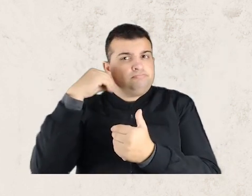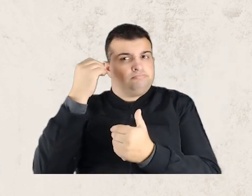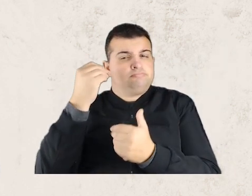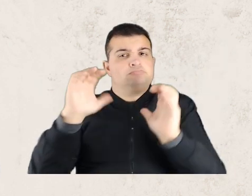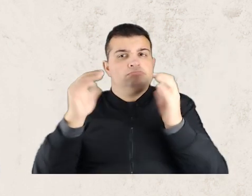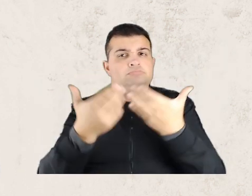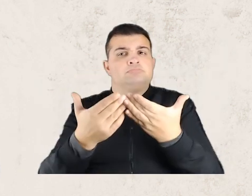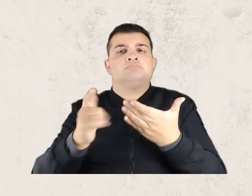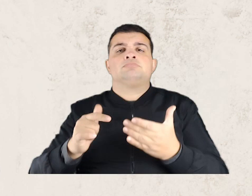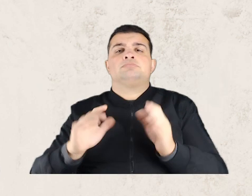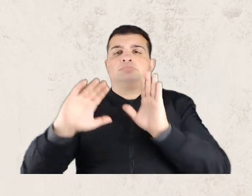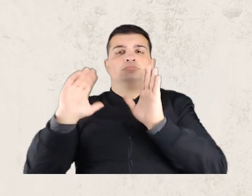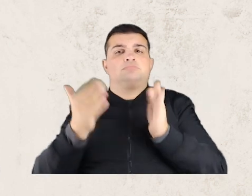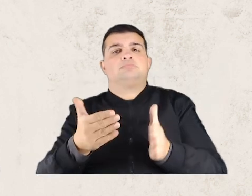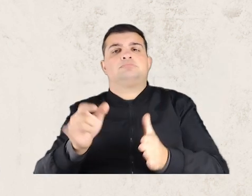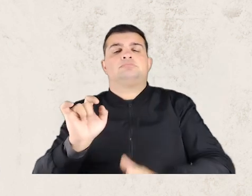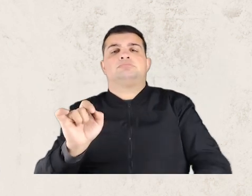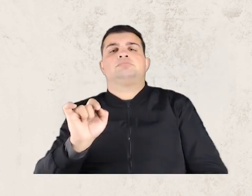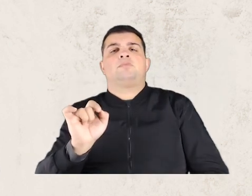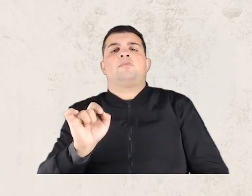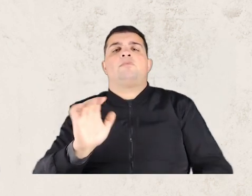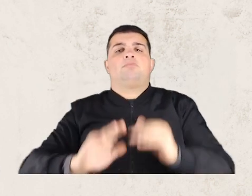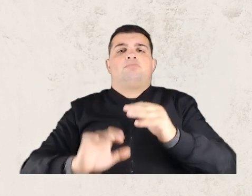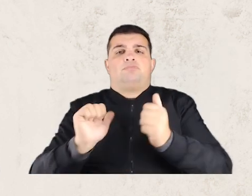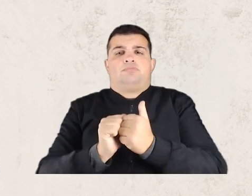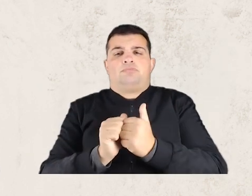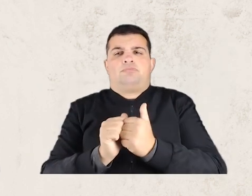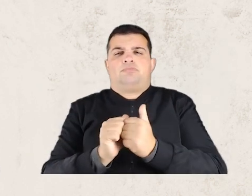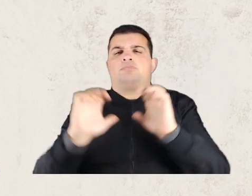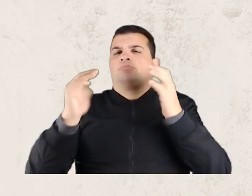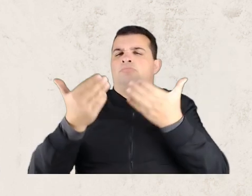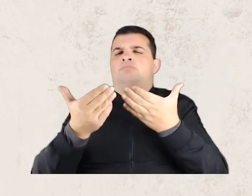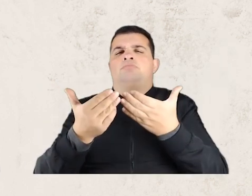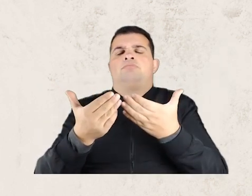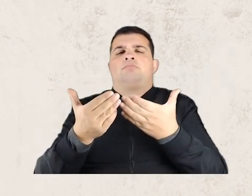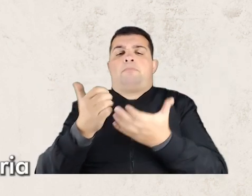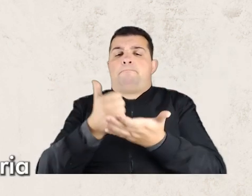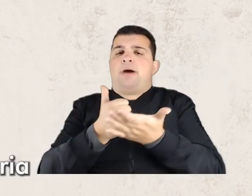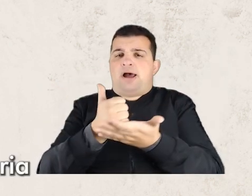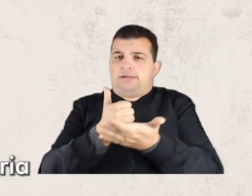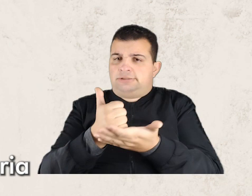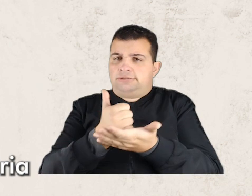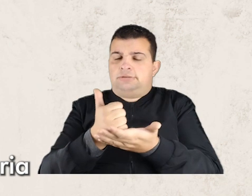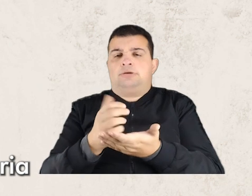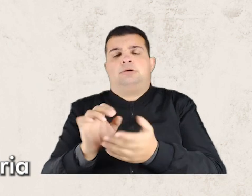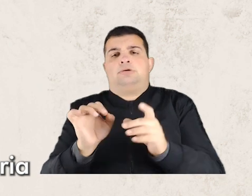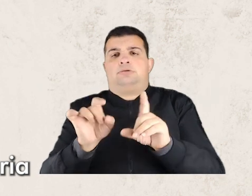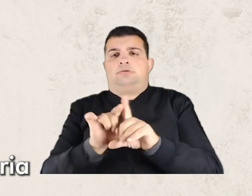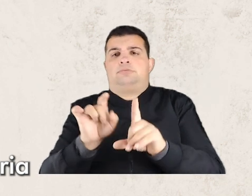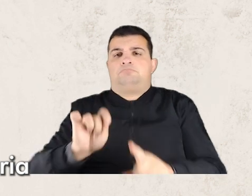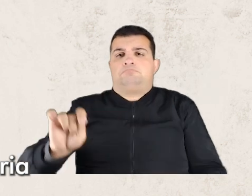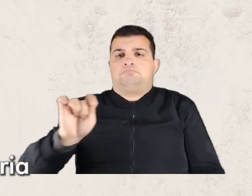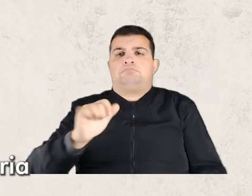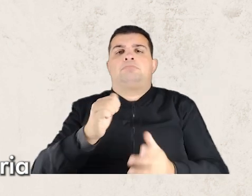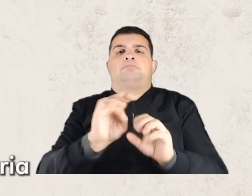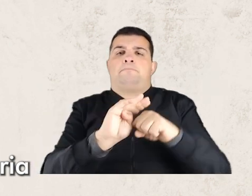aspectos, né, que são voltados para uma realidade específica, um grupo específico. Então, o começo mesmo da psicologia